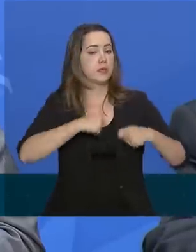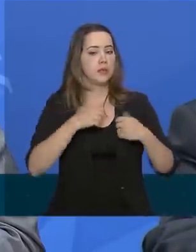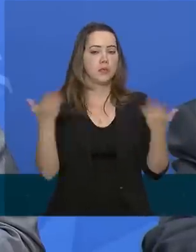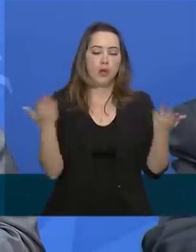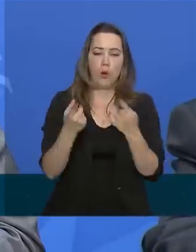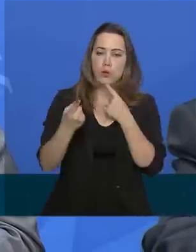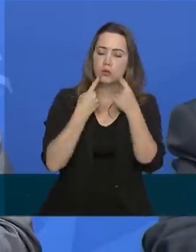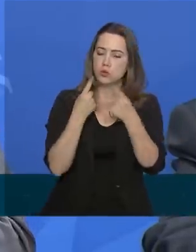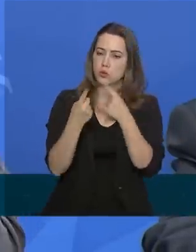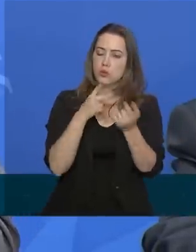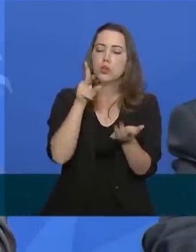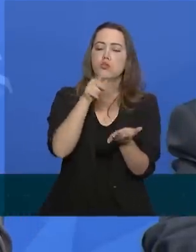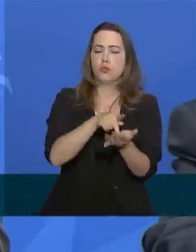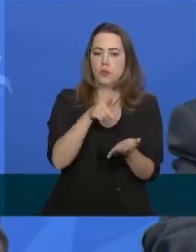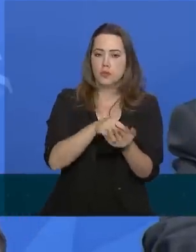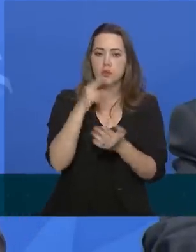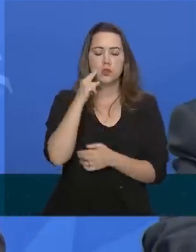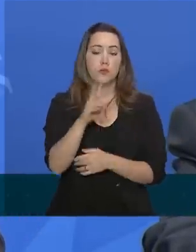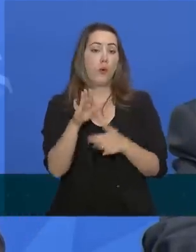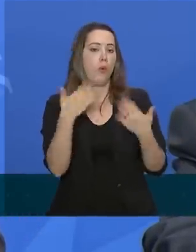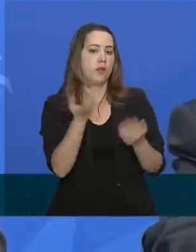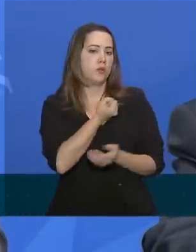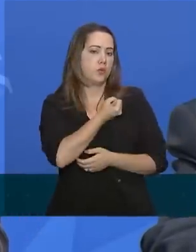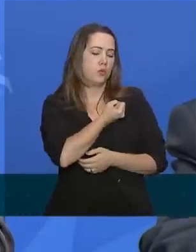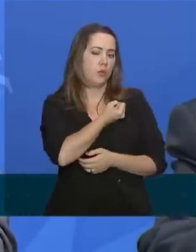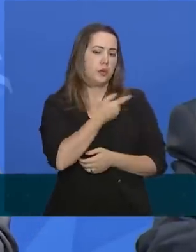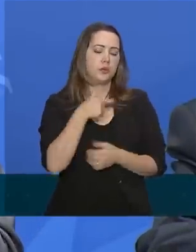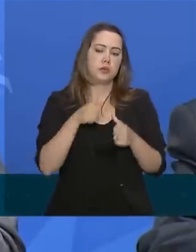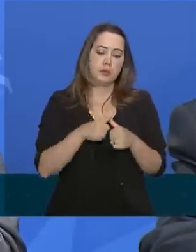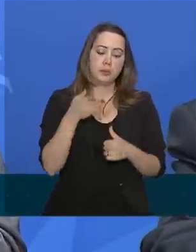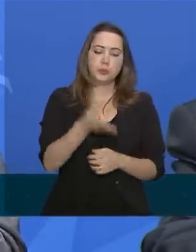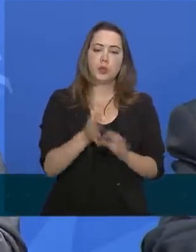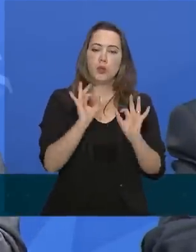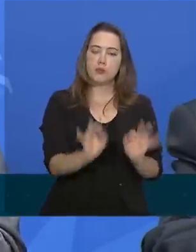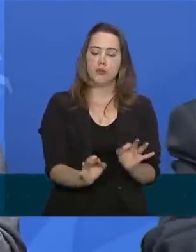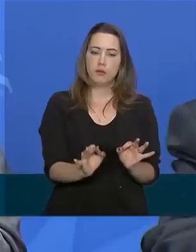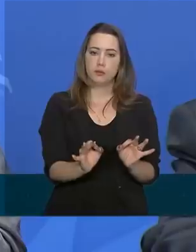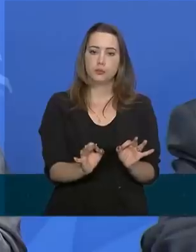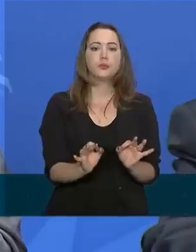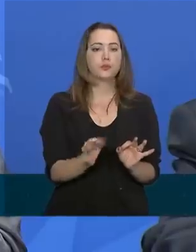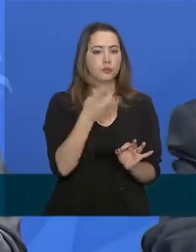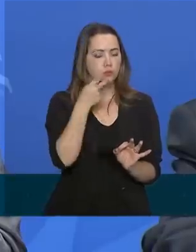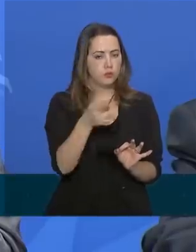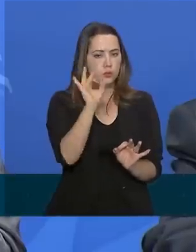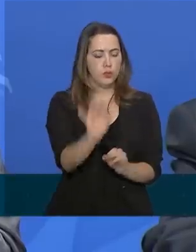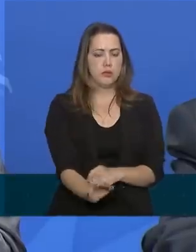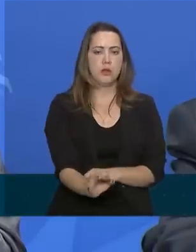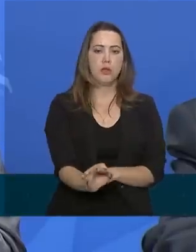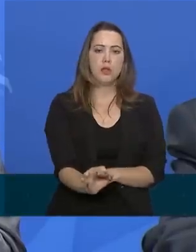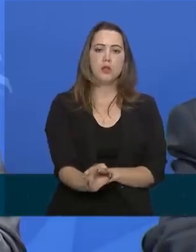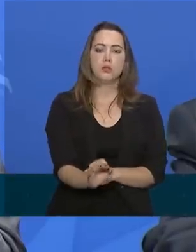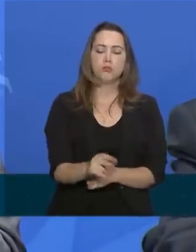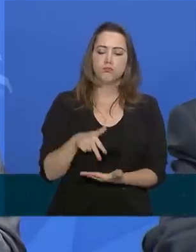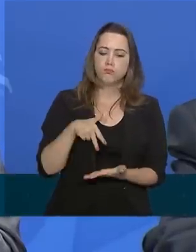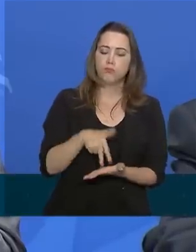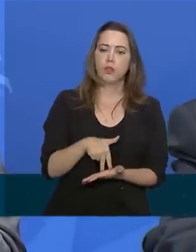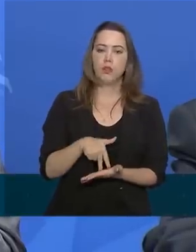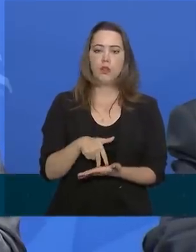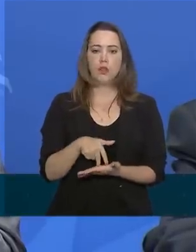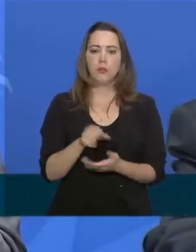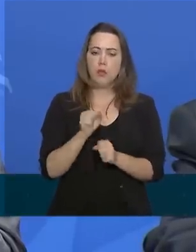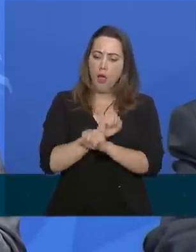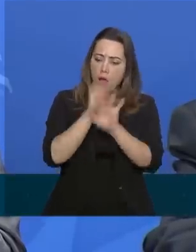da real análise dos números finalmente tratar de maneira franca madura direta